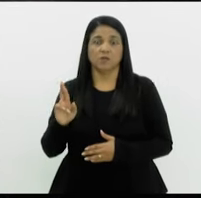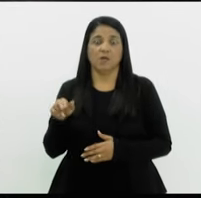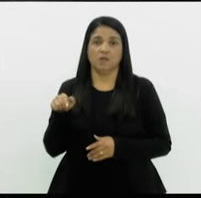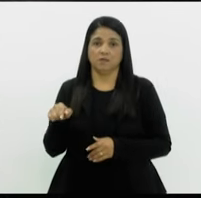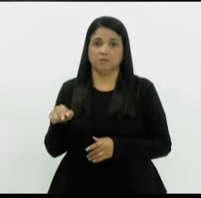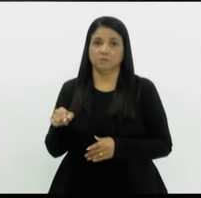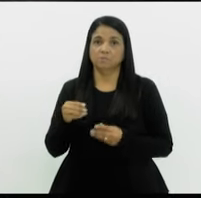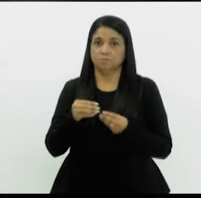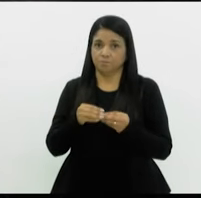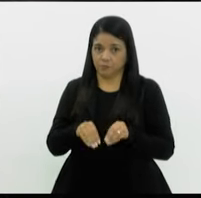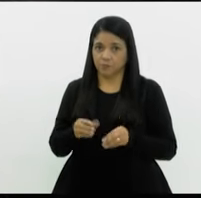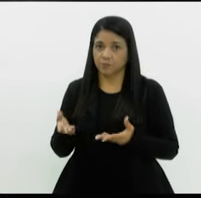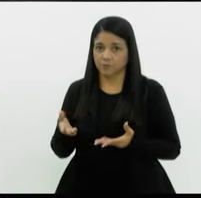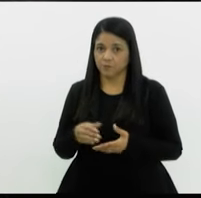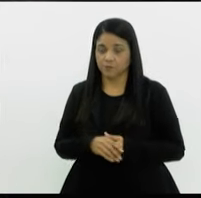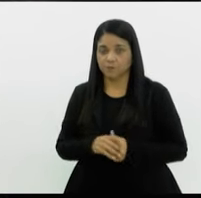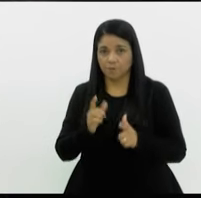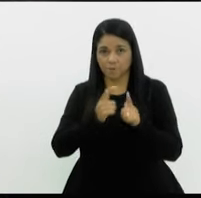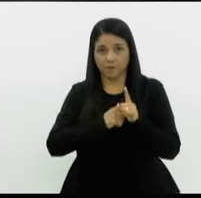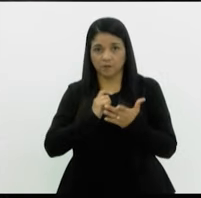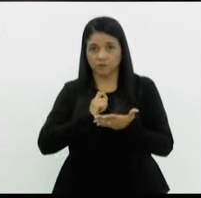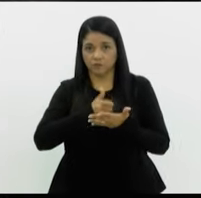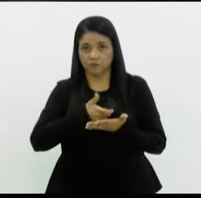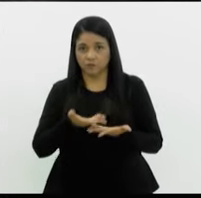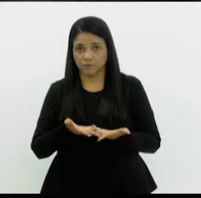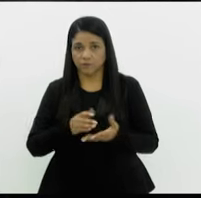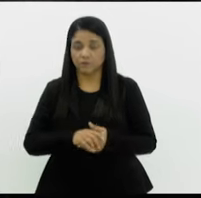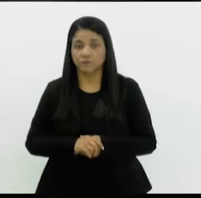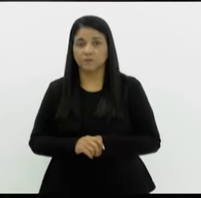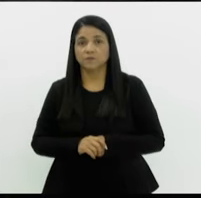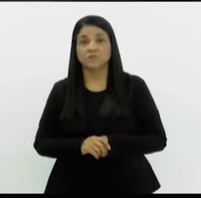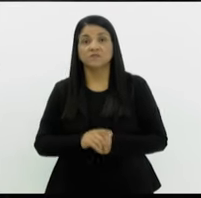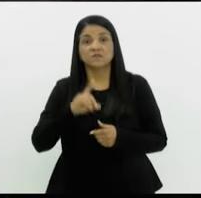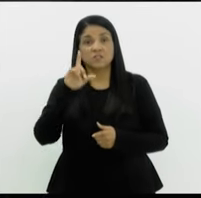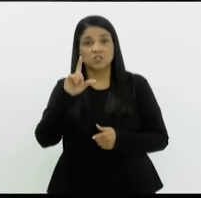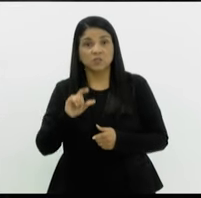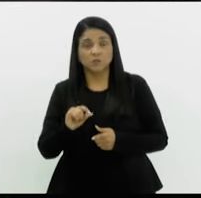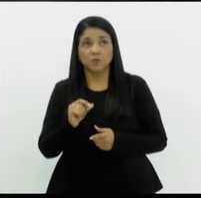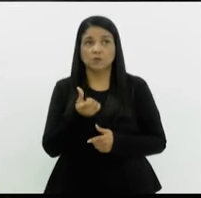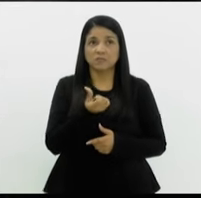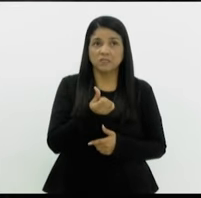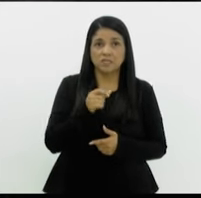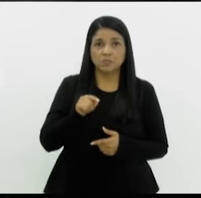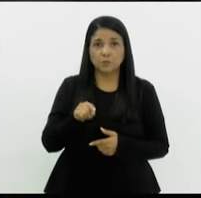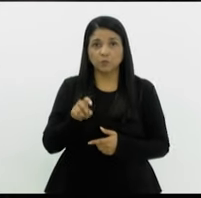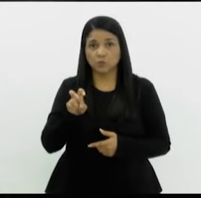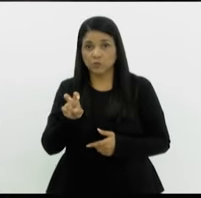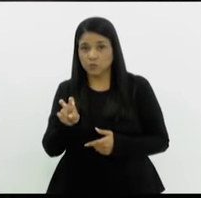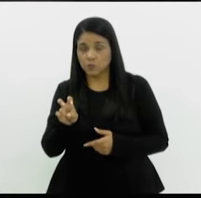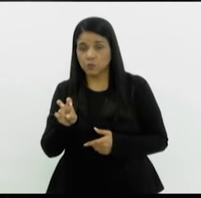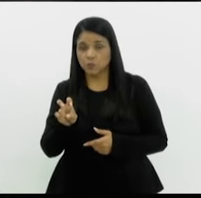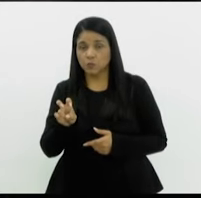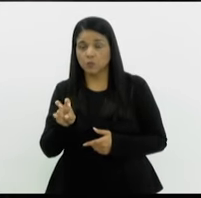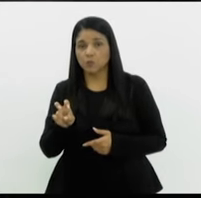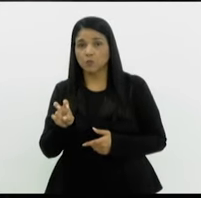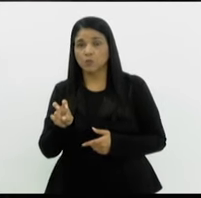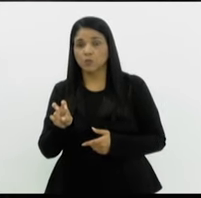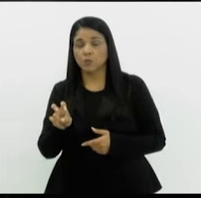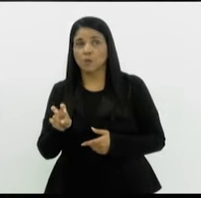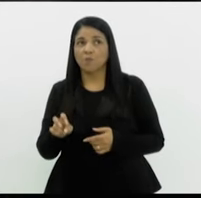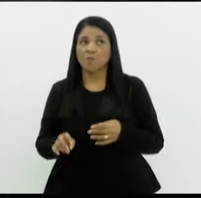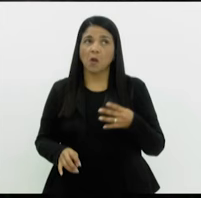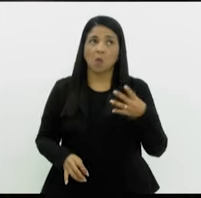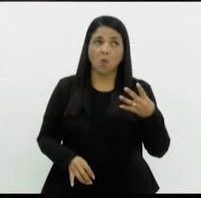de reais. E se você diminui de 6,5 para